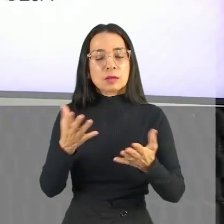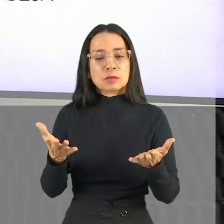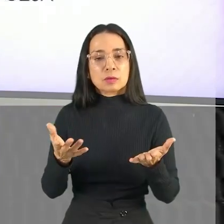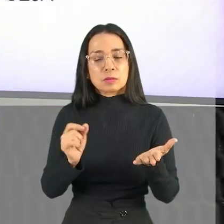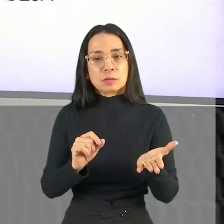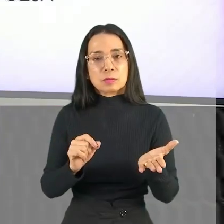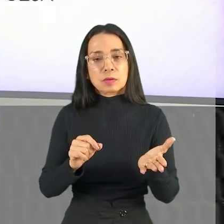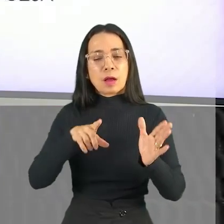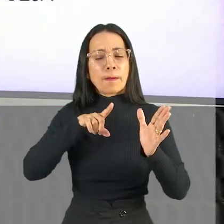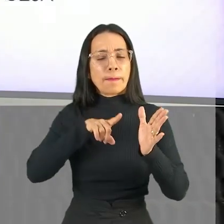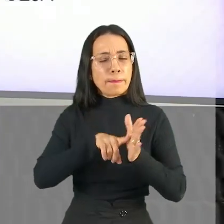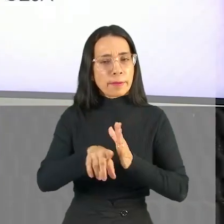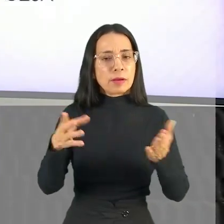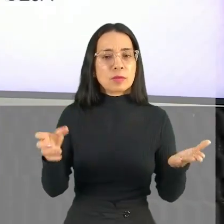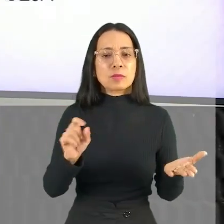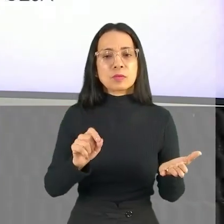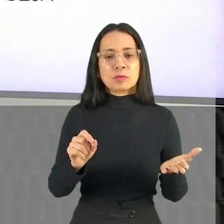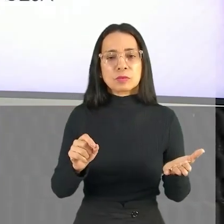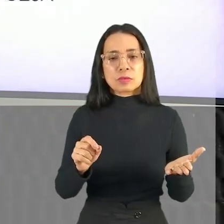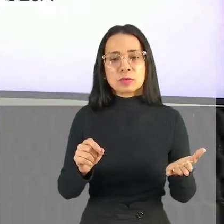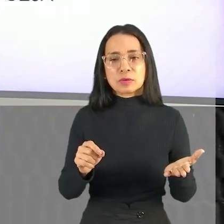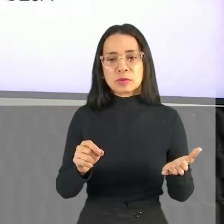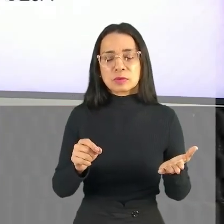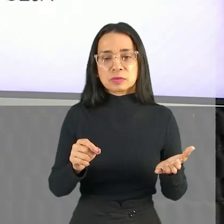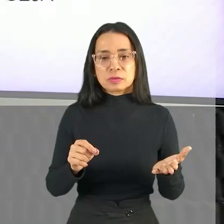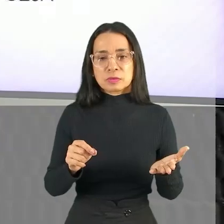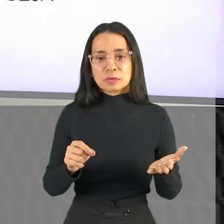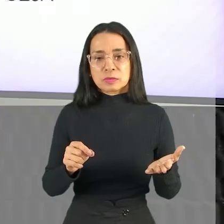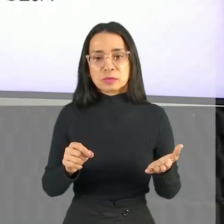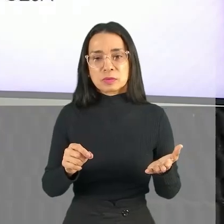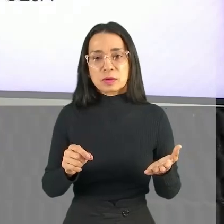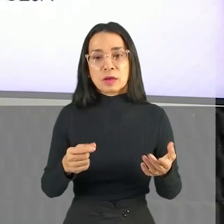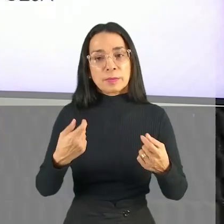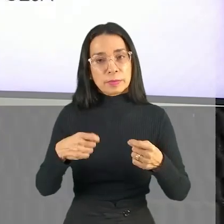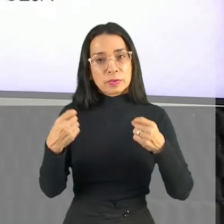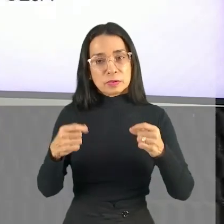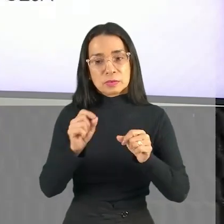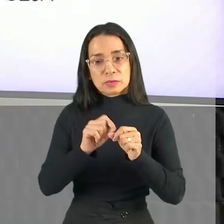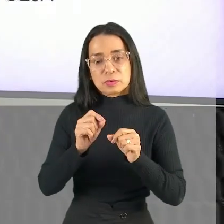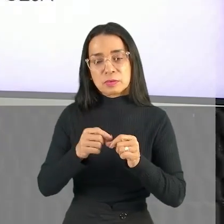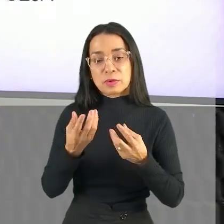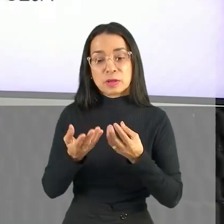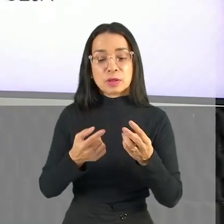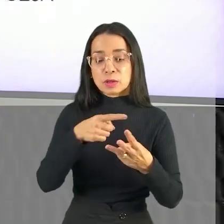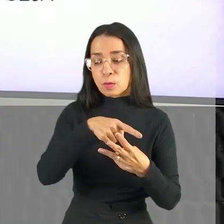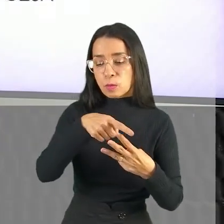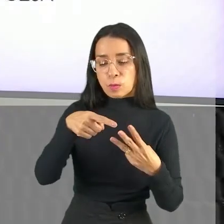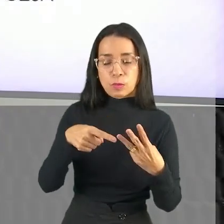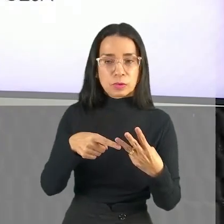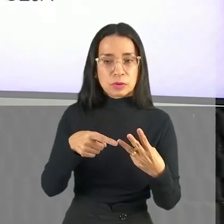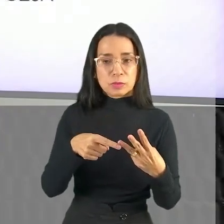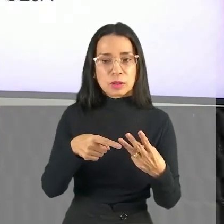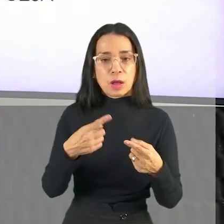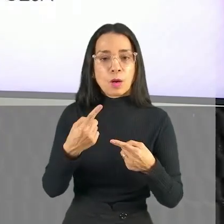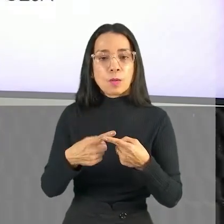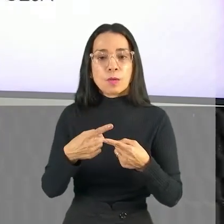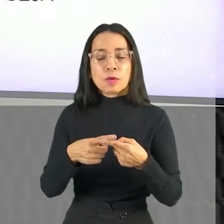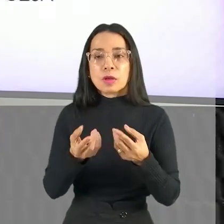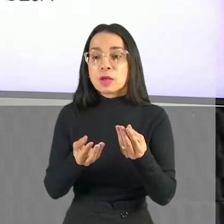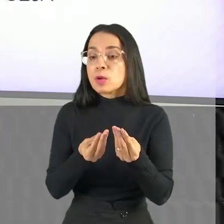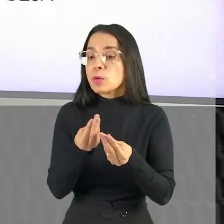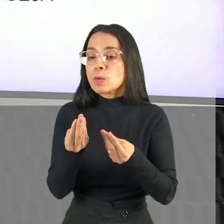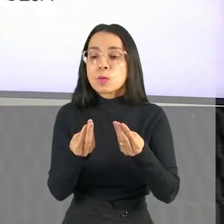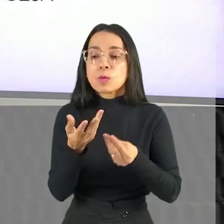norteadora que você faz para o tema, ela pode ser feita por meio de 3 expressões. Por quê, como ou